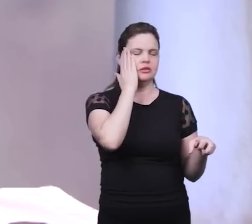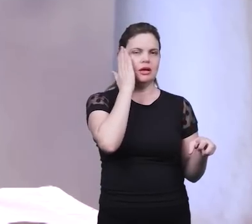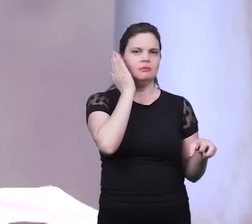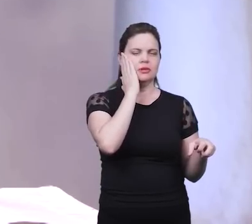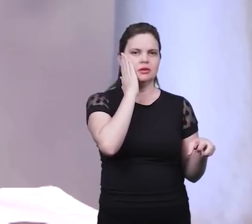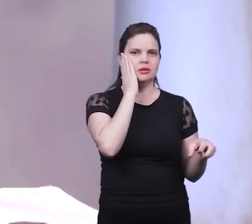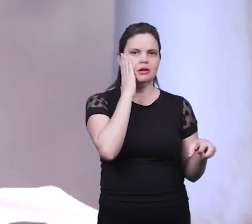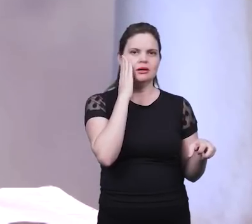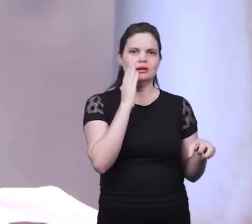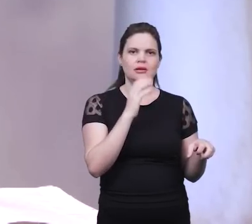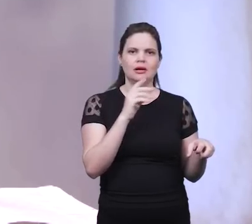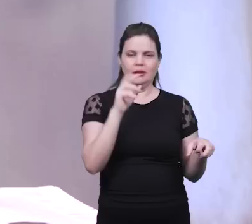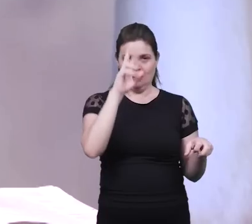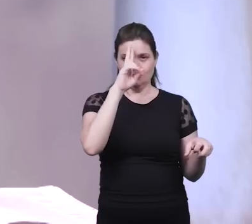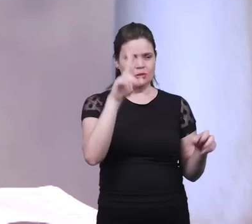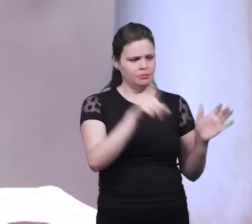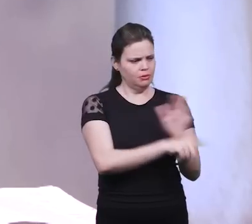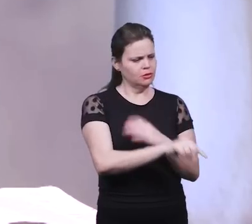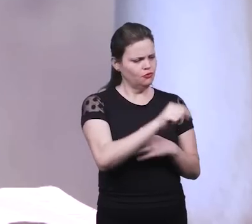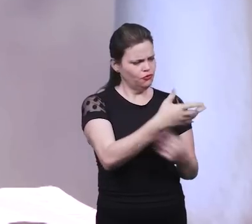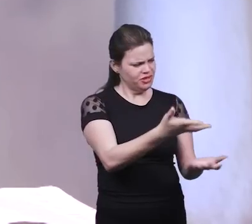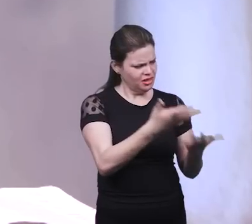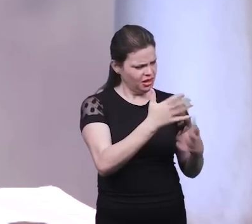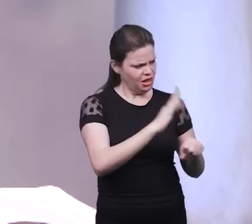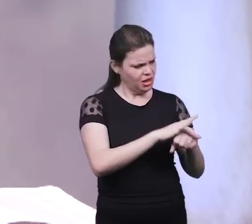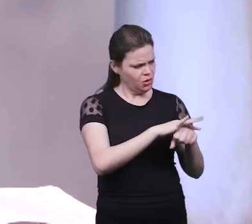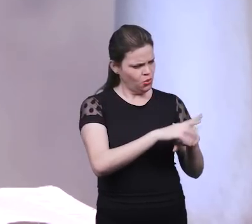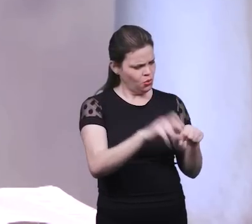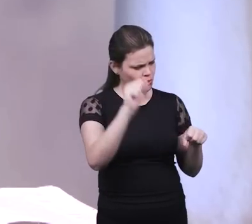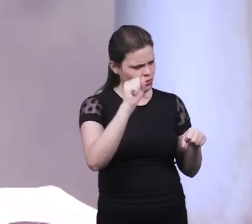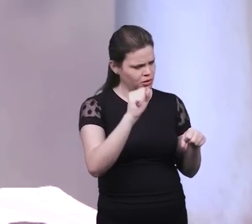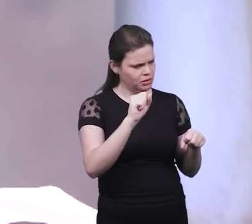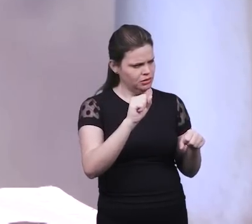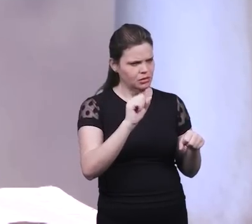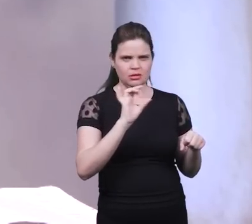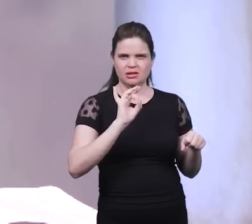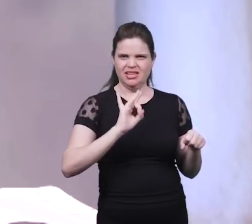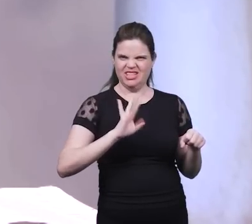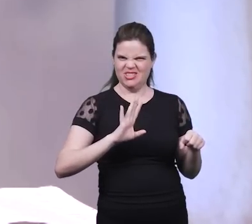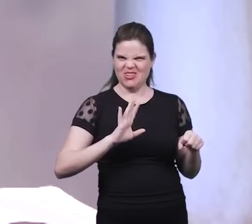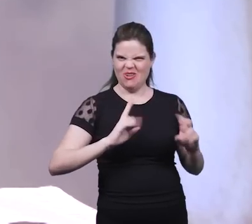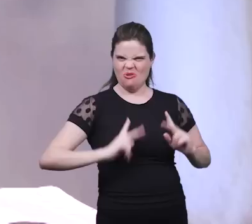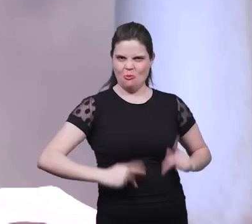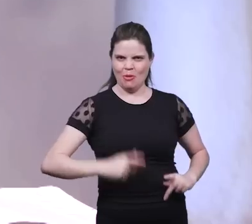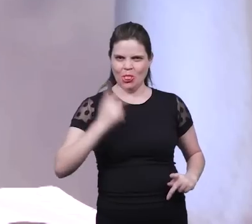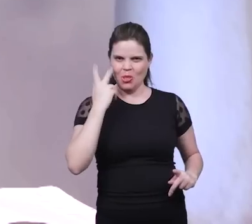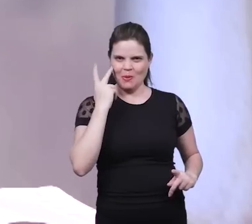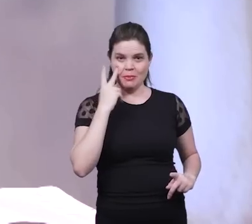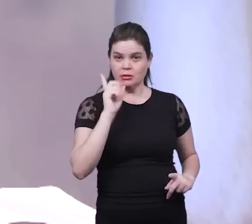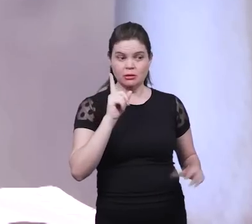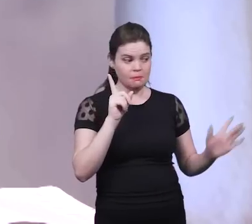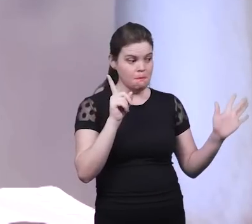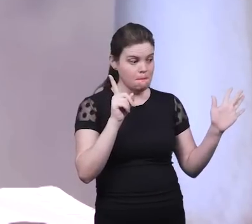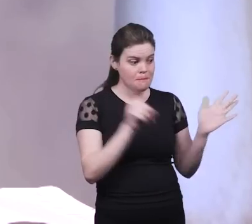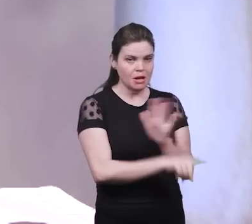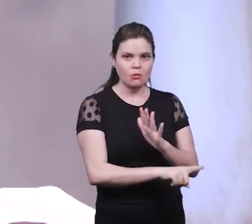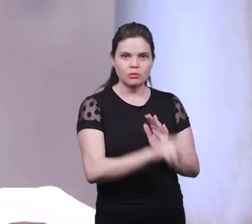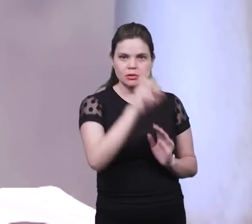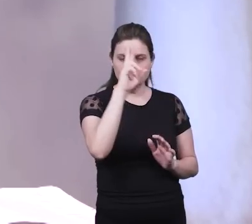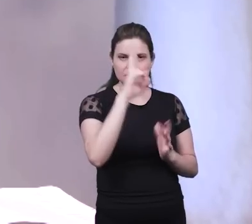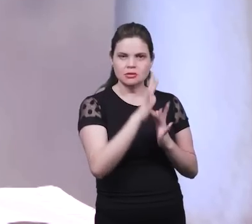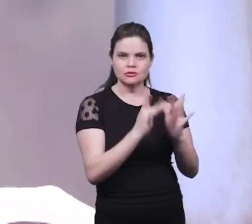curado? Não era uma voz somente de um homem falando se ele podia ficar curado, era uma pergunta que ele precisava